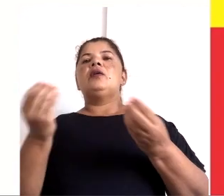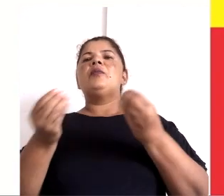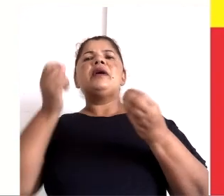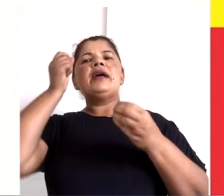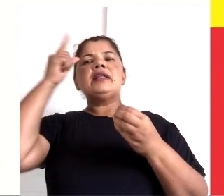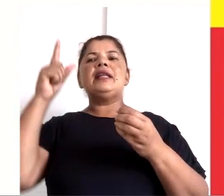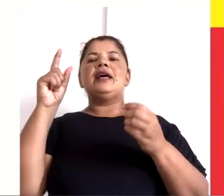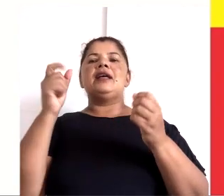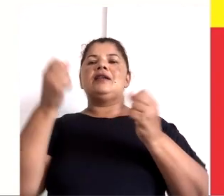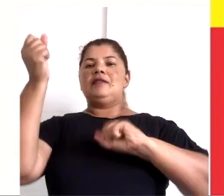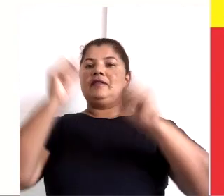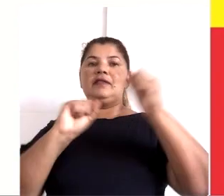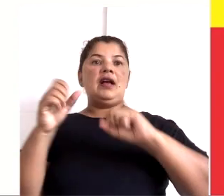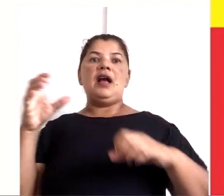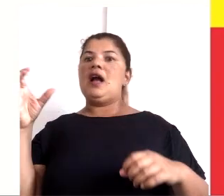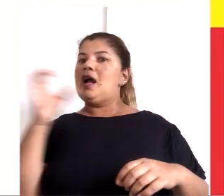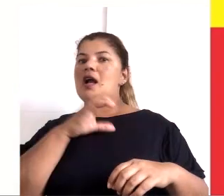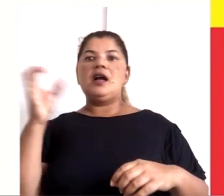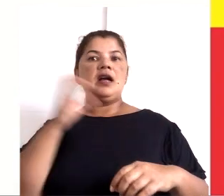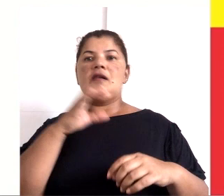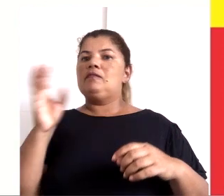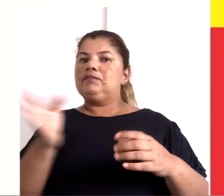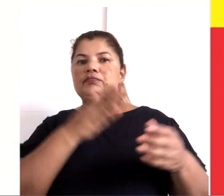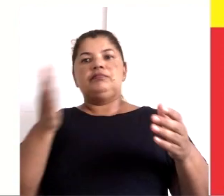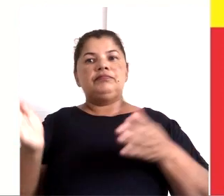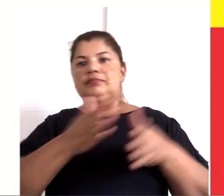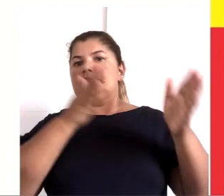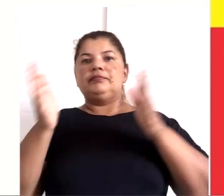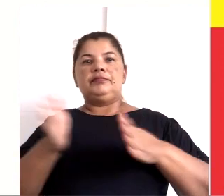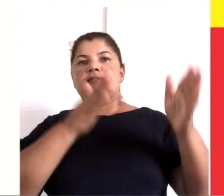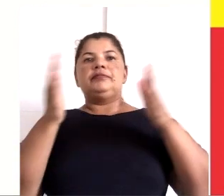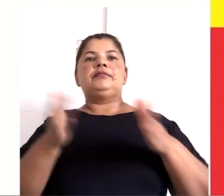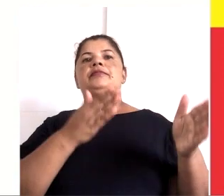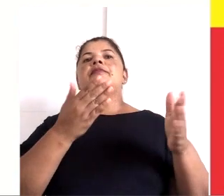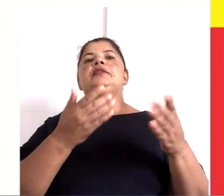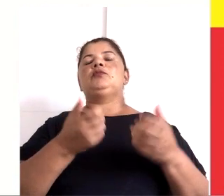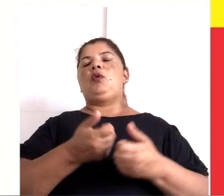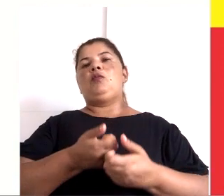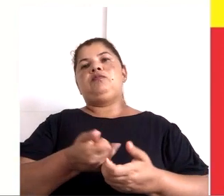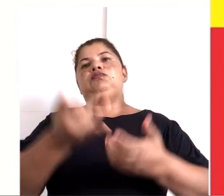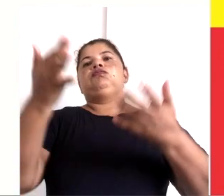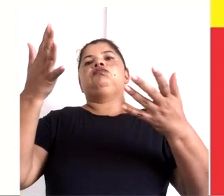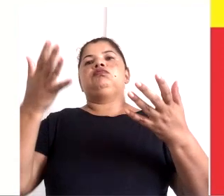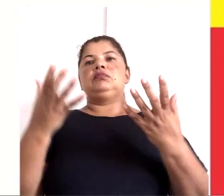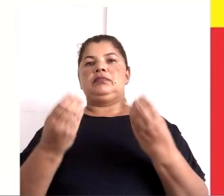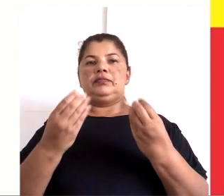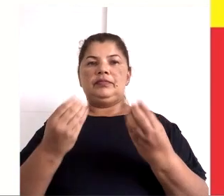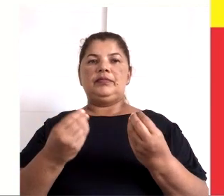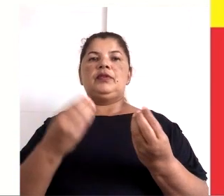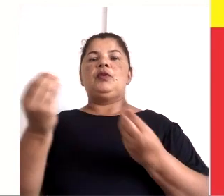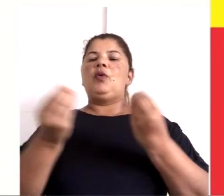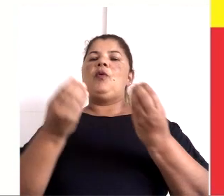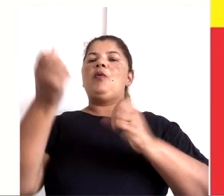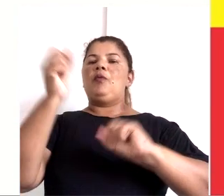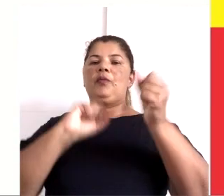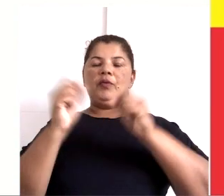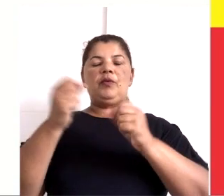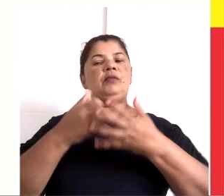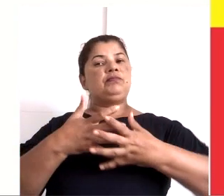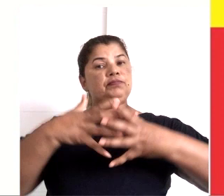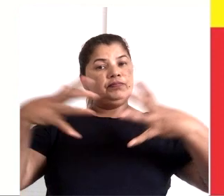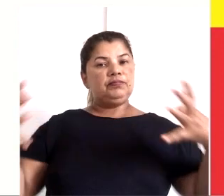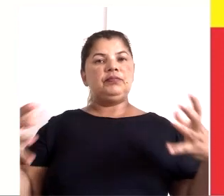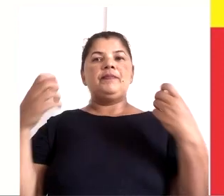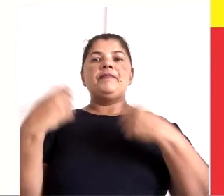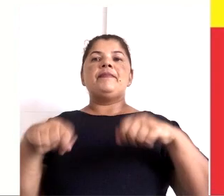de fabricação em massa, ou seja, a ideia de fabricação em grandes quantidades. Para a fabricação em grandes quantidades,